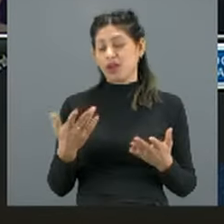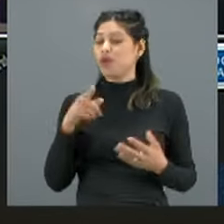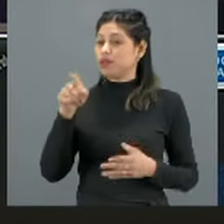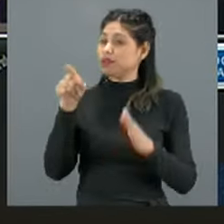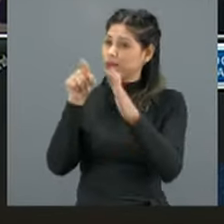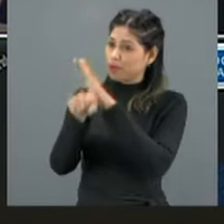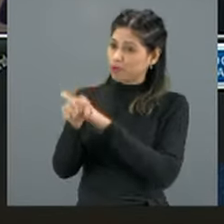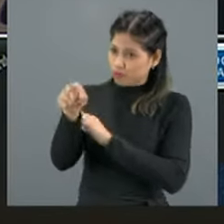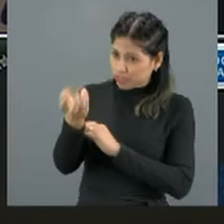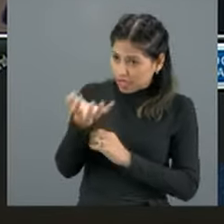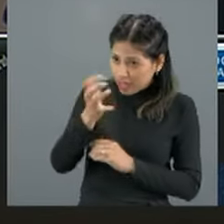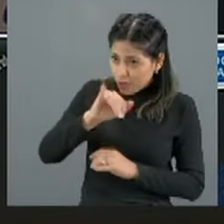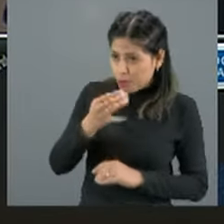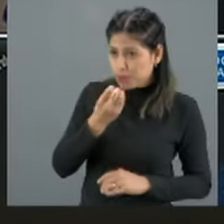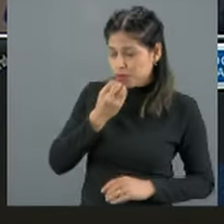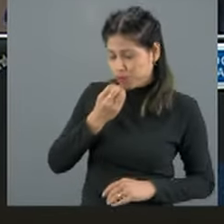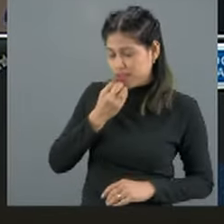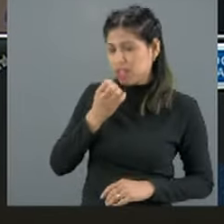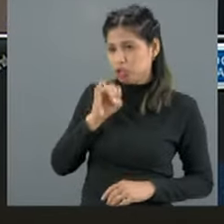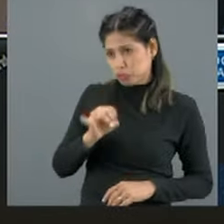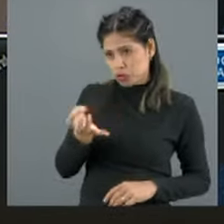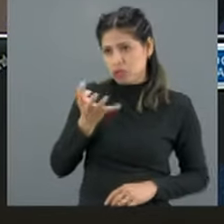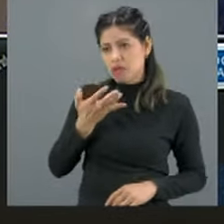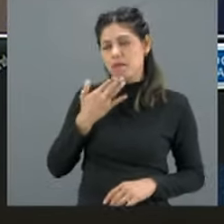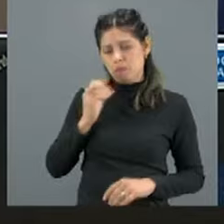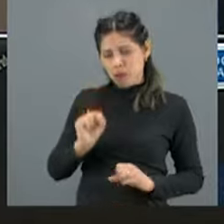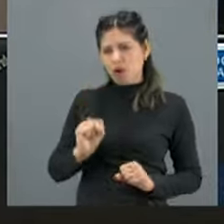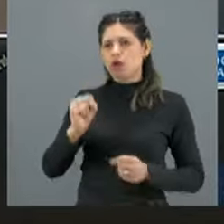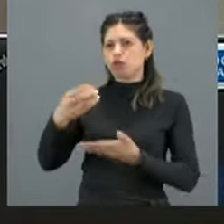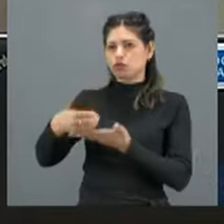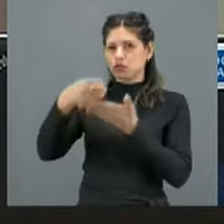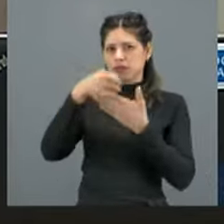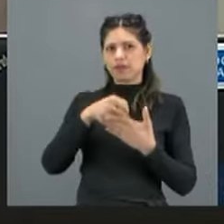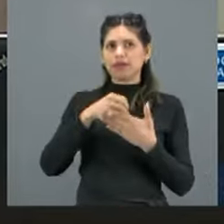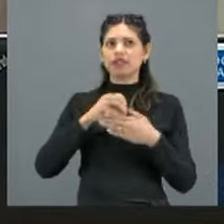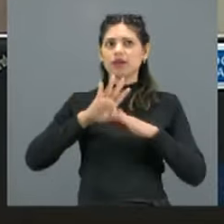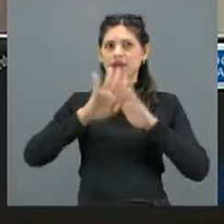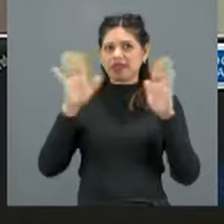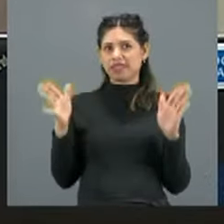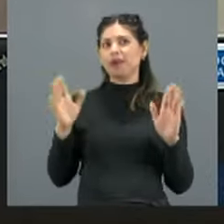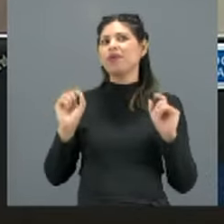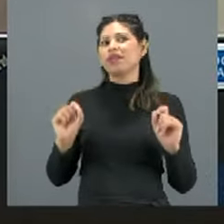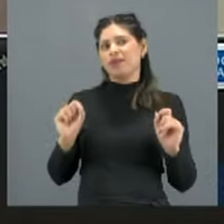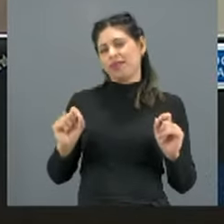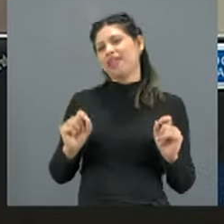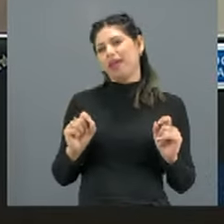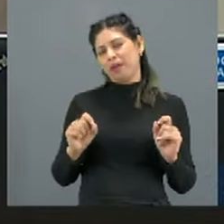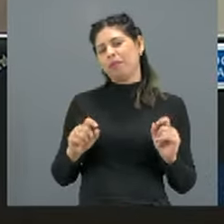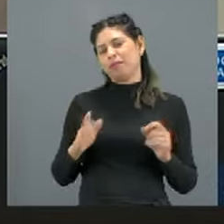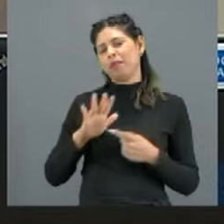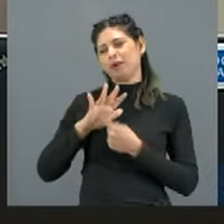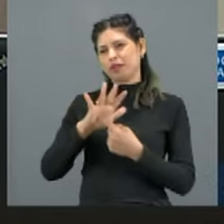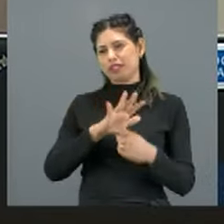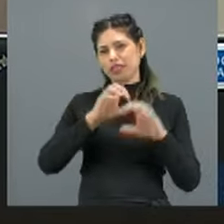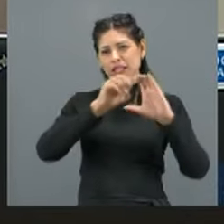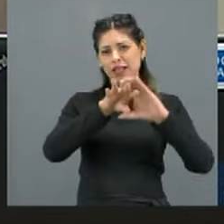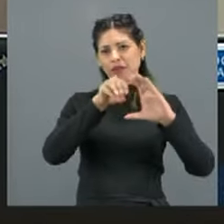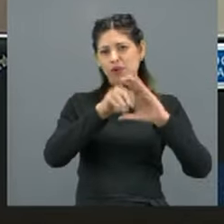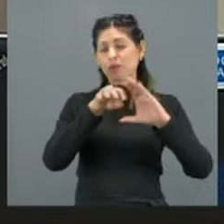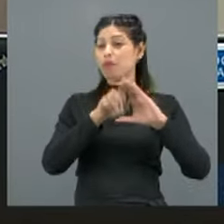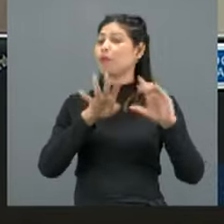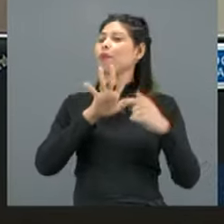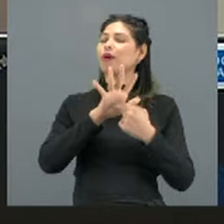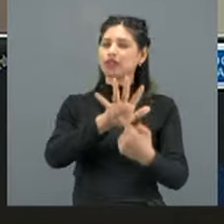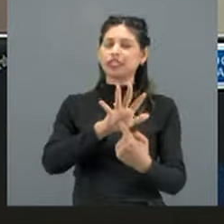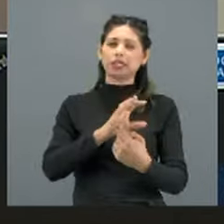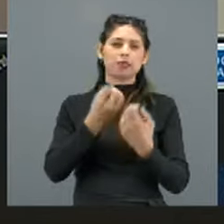A gente faz aqui, vai, vê, mostra vídeo, a Globo vem e diz que é o que está tudo bonito, está mil maravilha. Que a